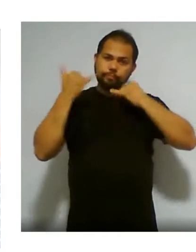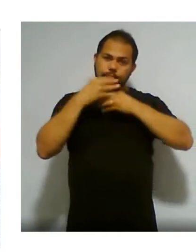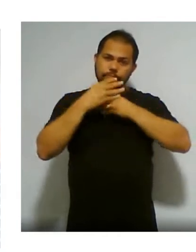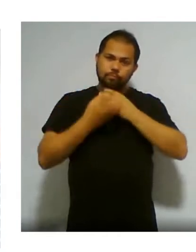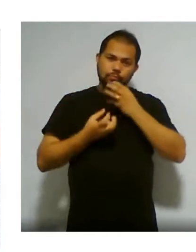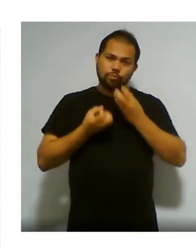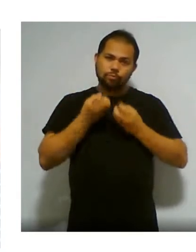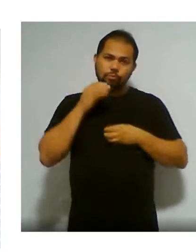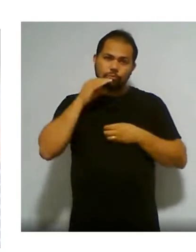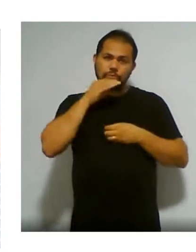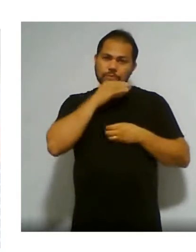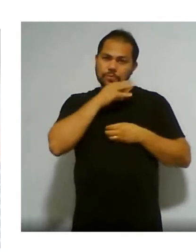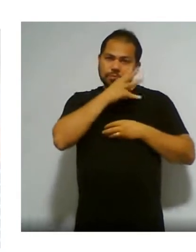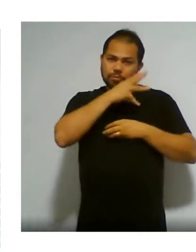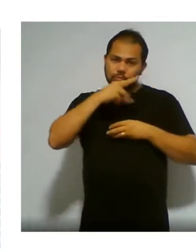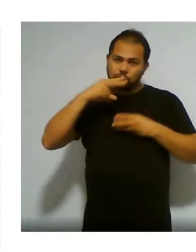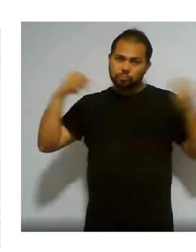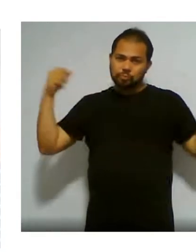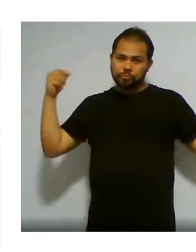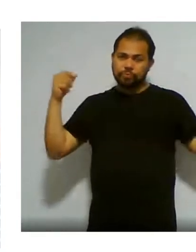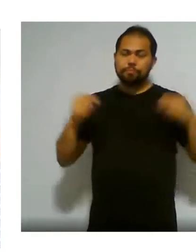contato com o processador,